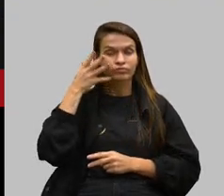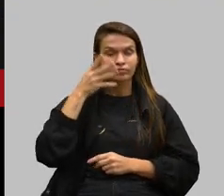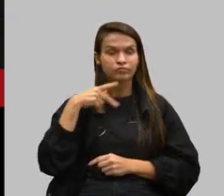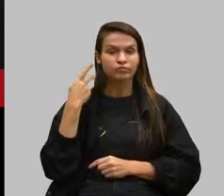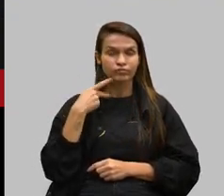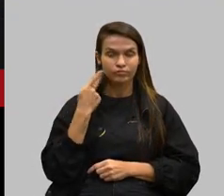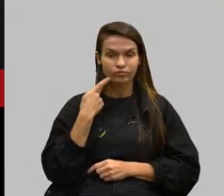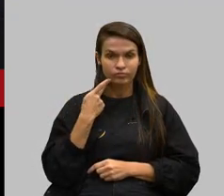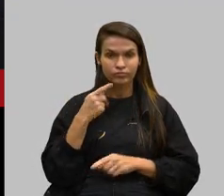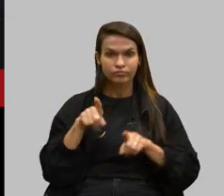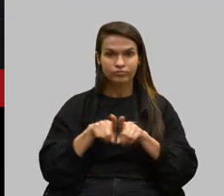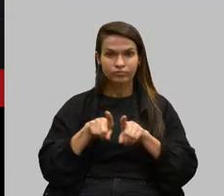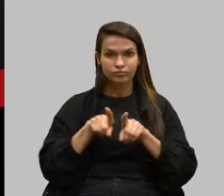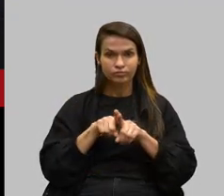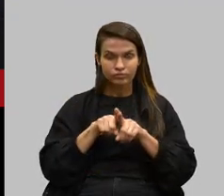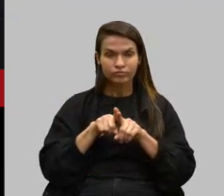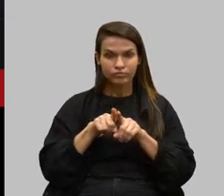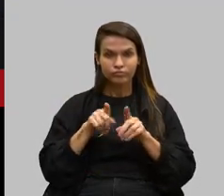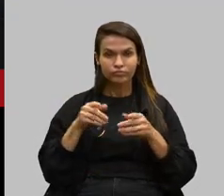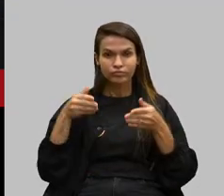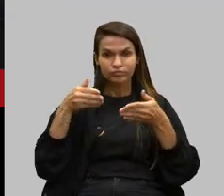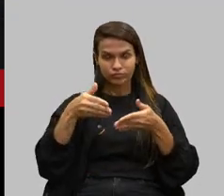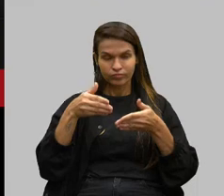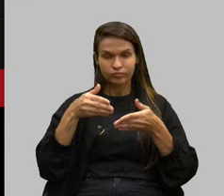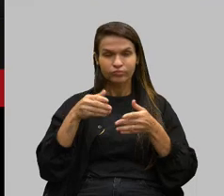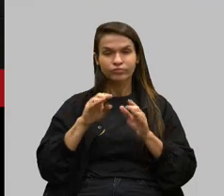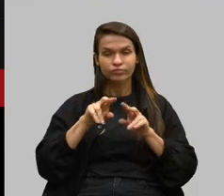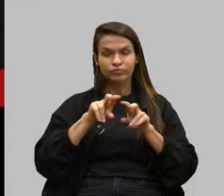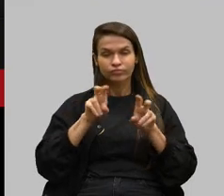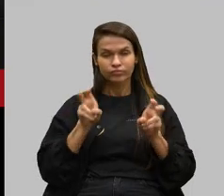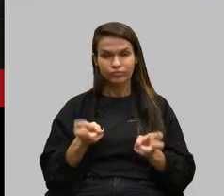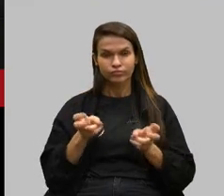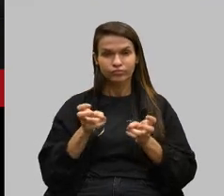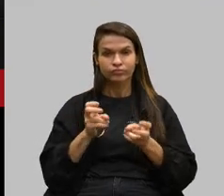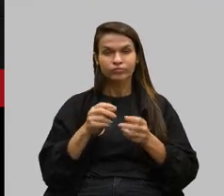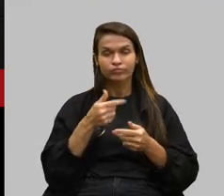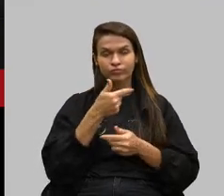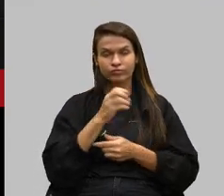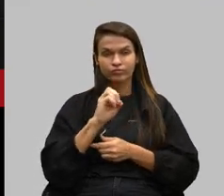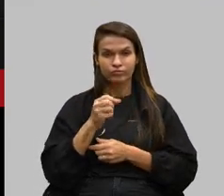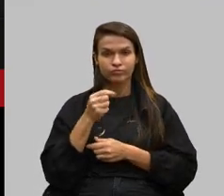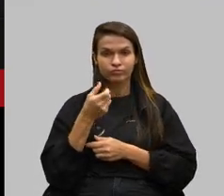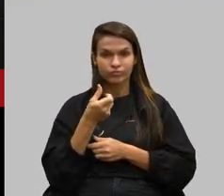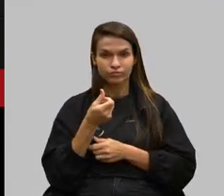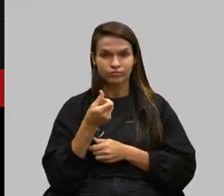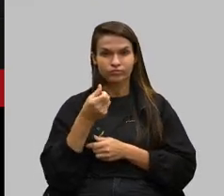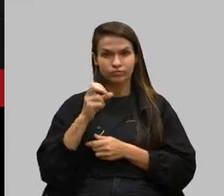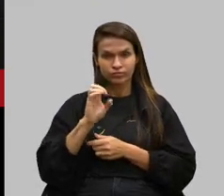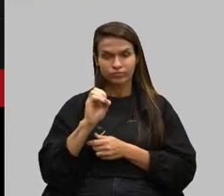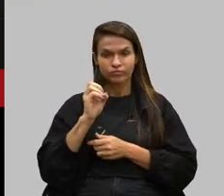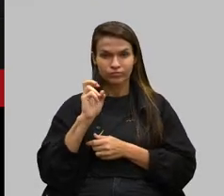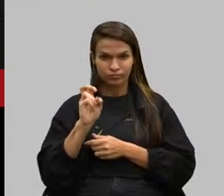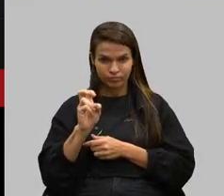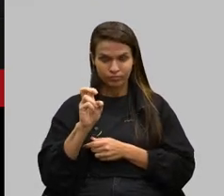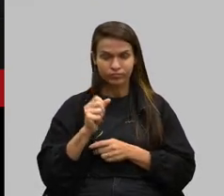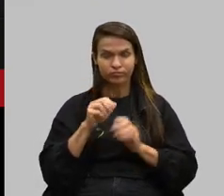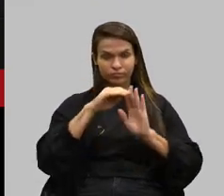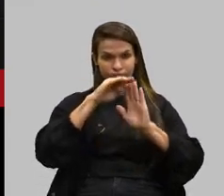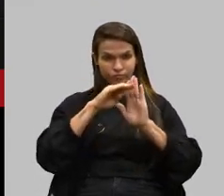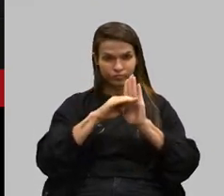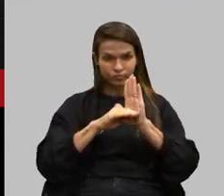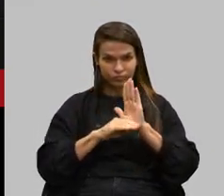parlamentares nos termos da liberação da mesa número 2705 2019 na seguinte ordem